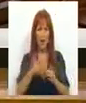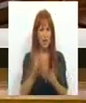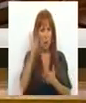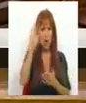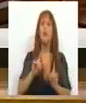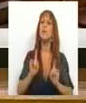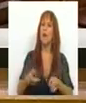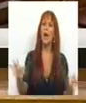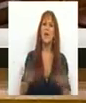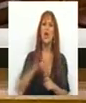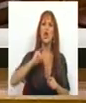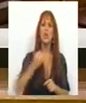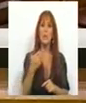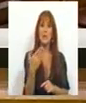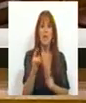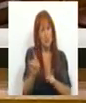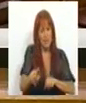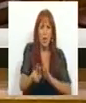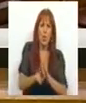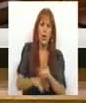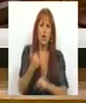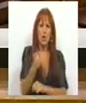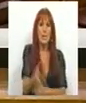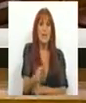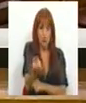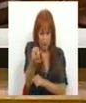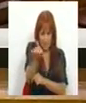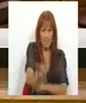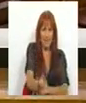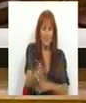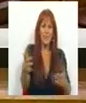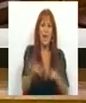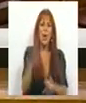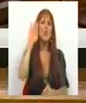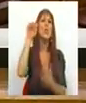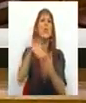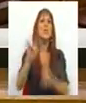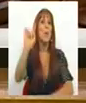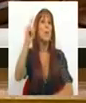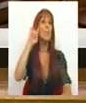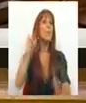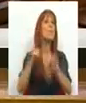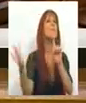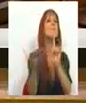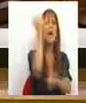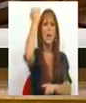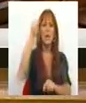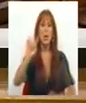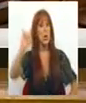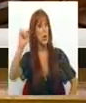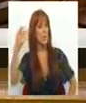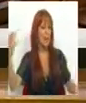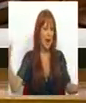ano apenas, está para 2017, está também no relatório para 2016. Estes resultados deviam ser atingidos,